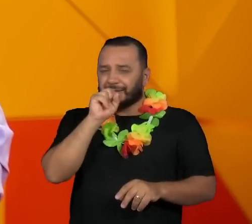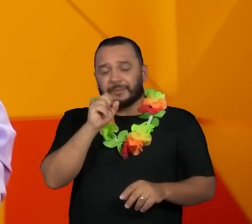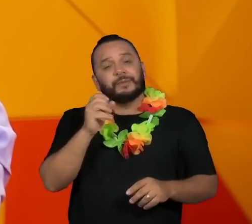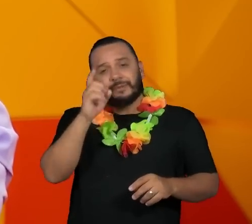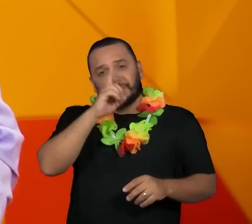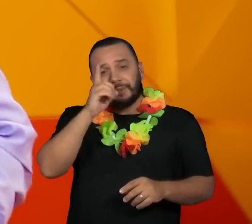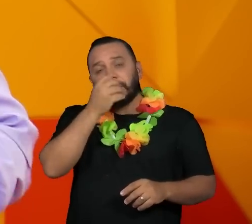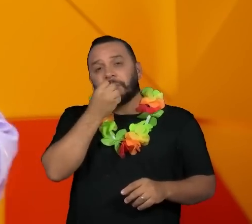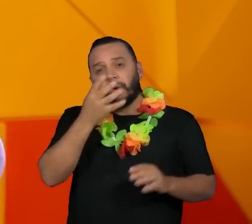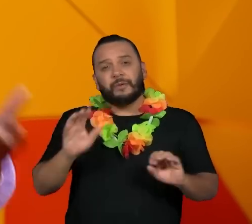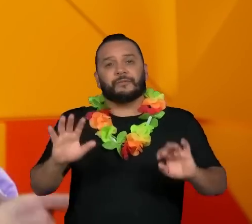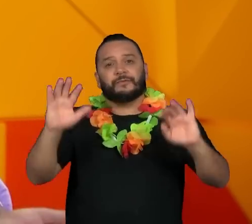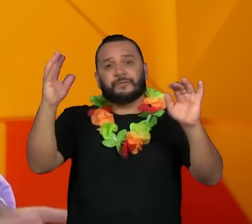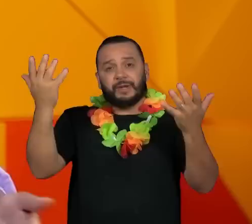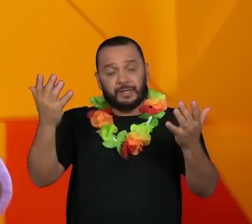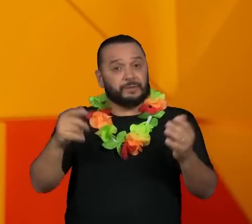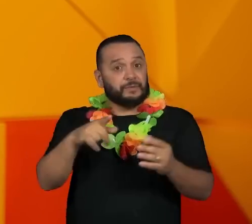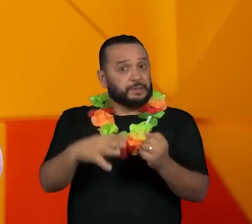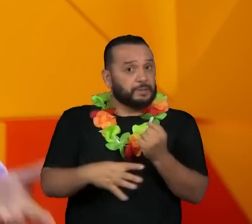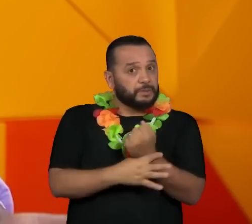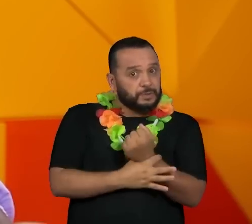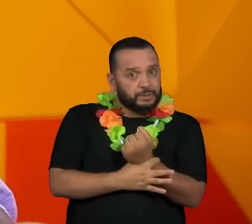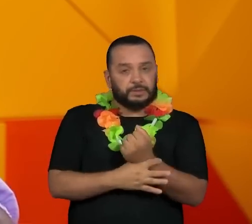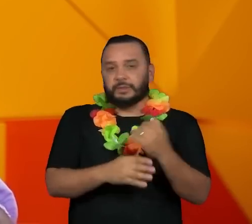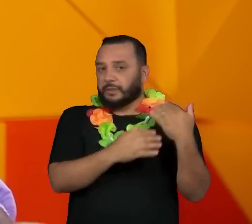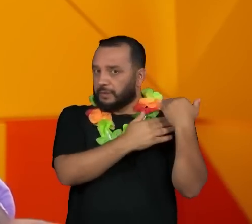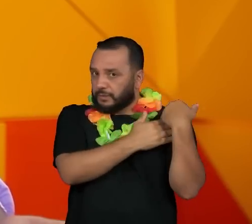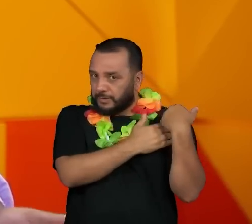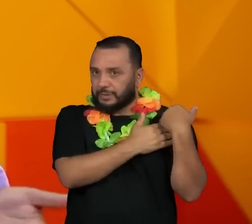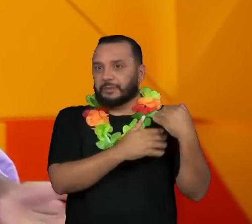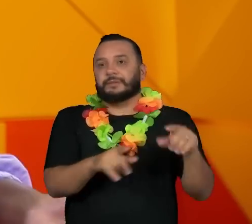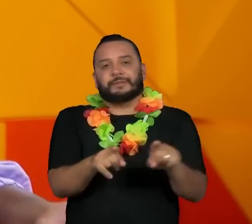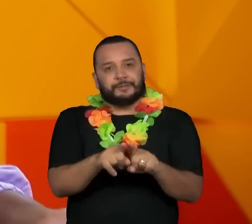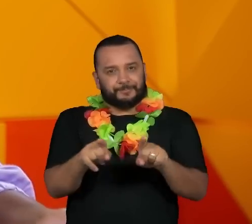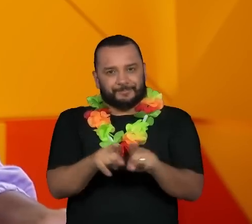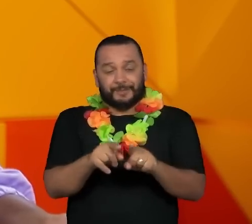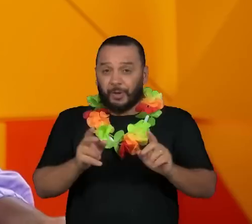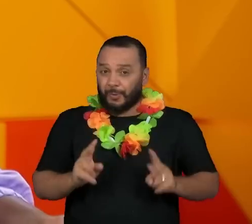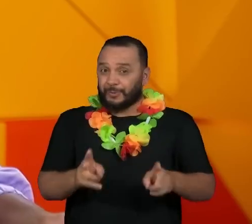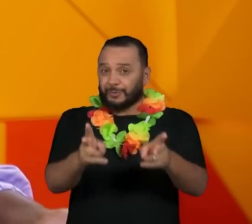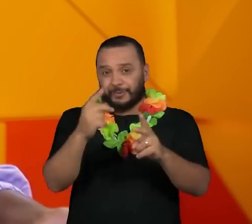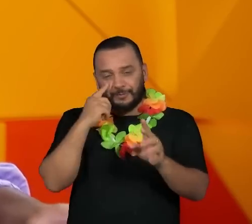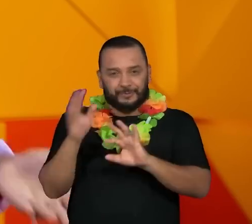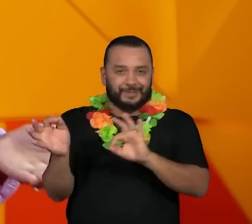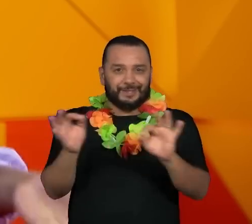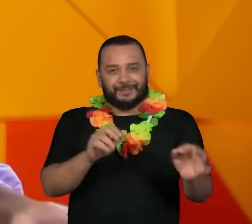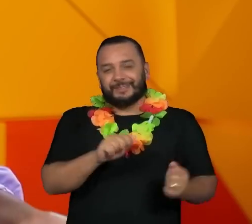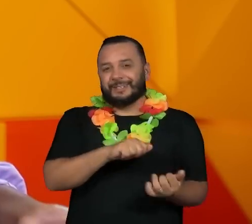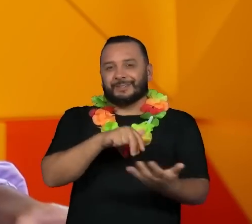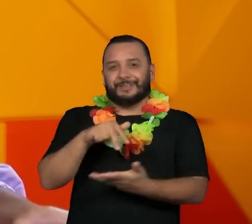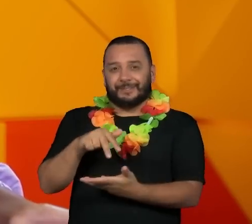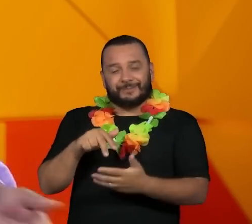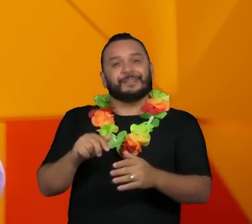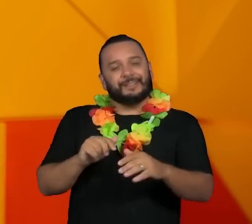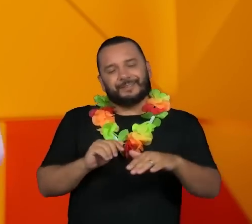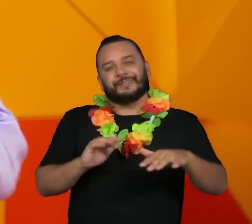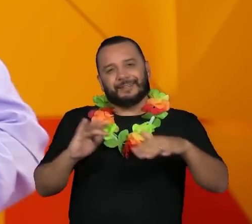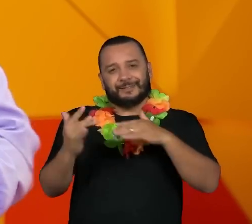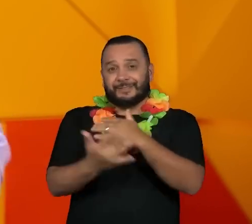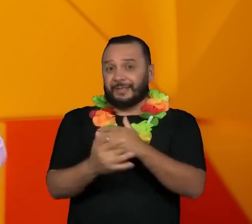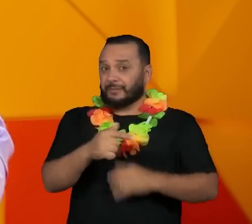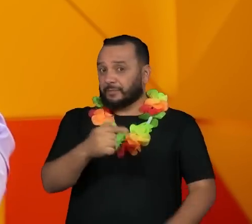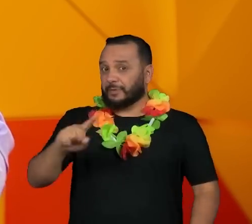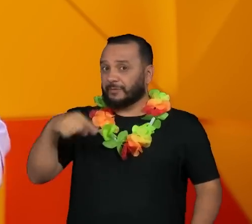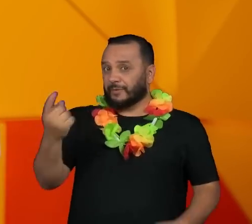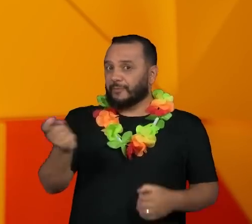boa festa, curta com segurança, com responsabilidade e continue sempre acompanhando a gente nas redes sociais. Semana